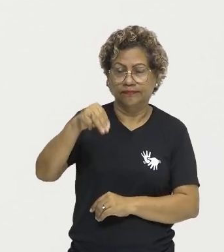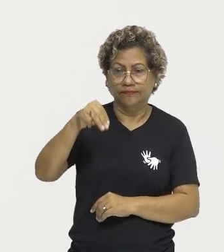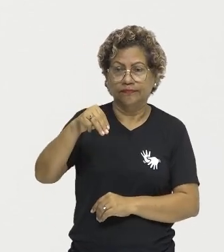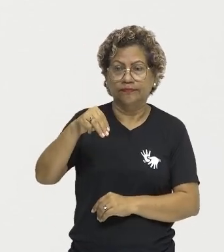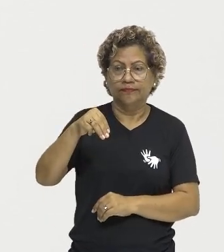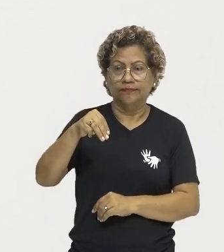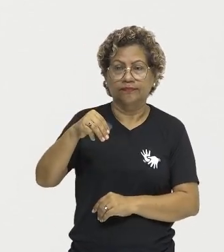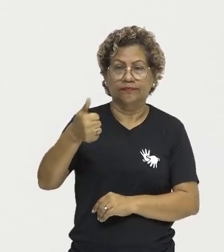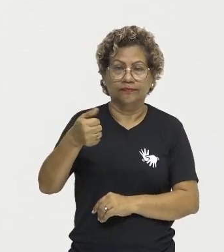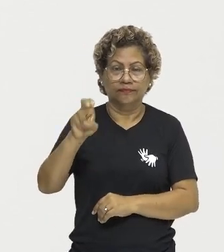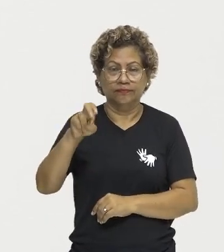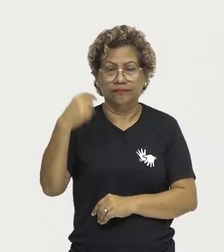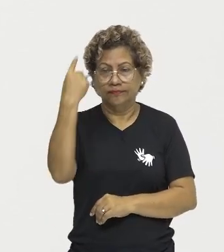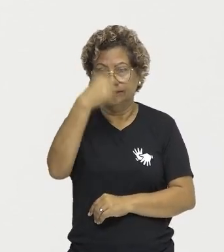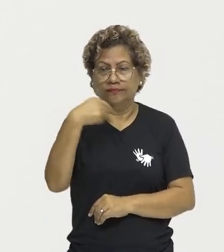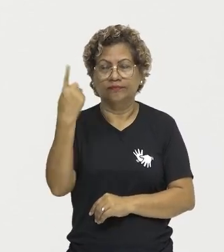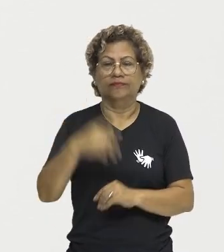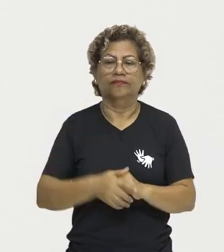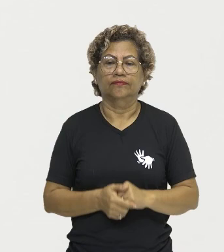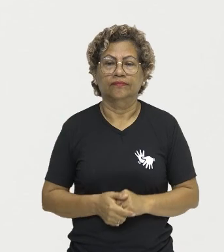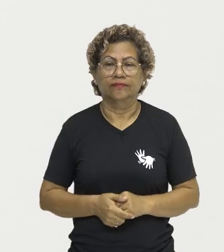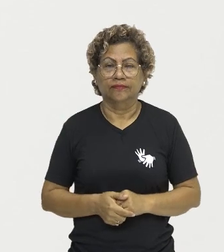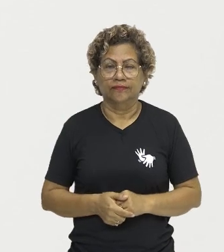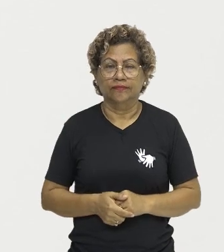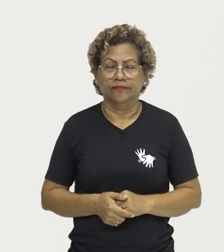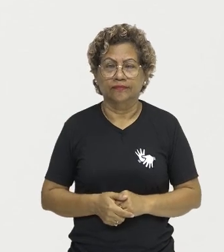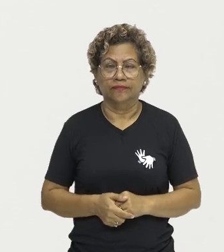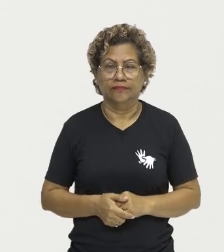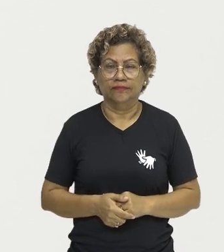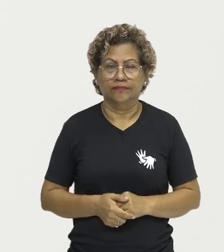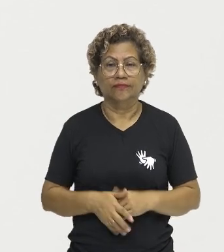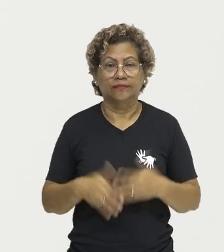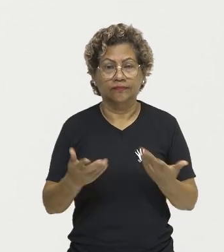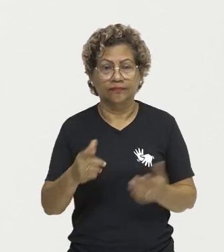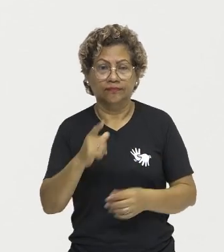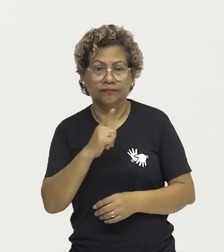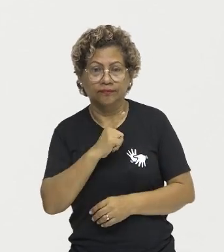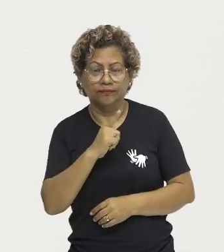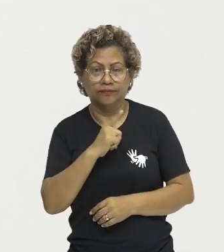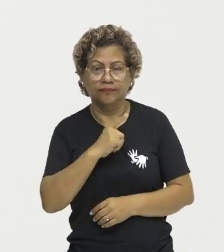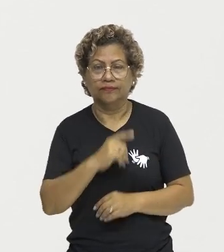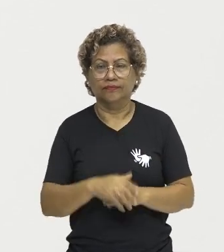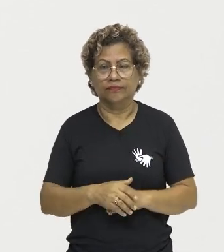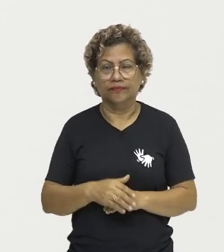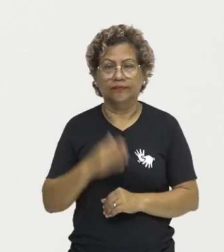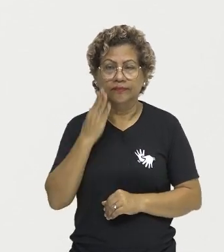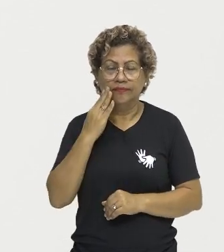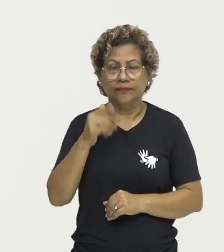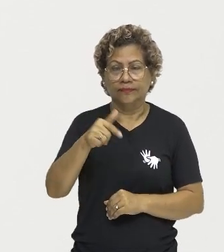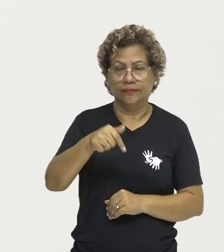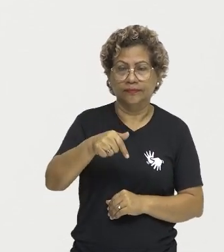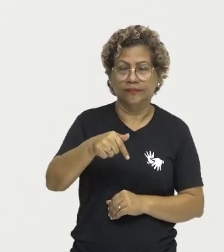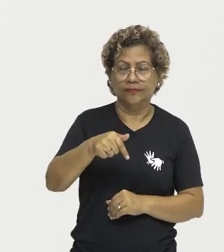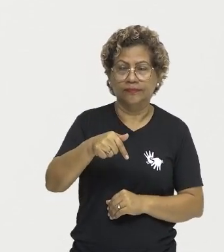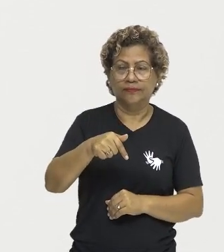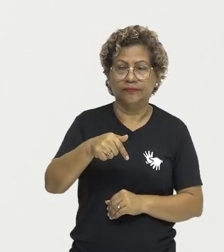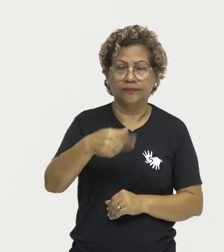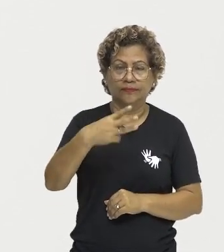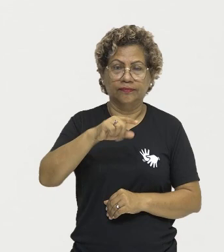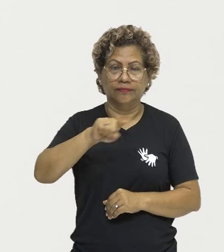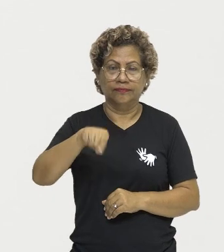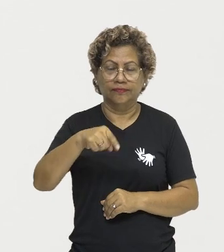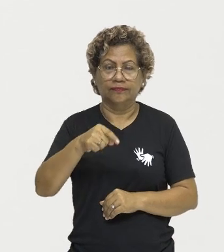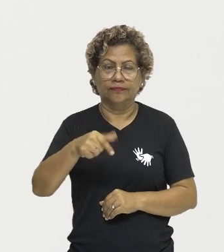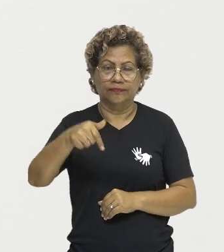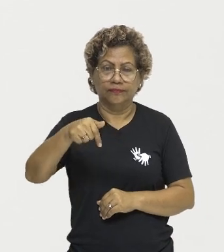uma razão aqui. 2 minutos está para 73,7 calorias, assim como